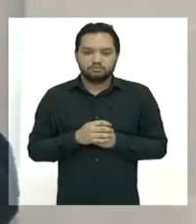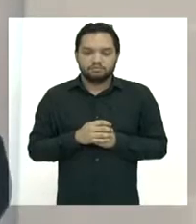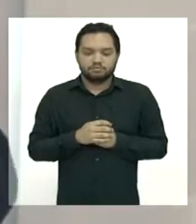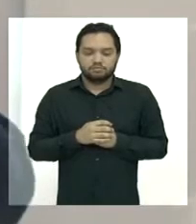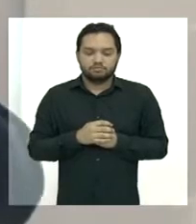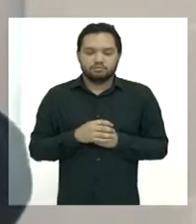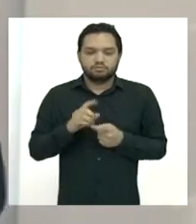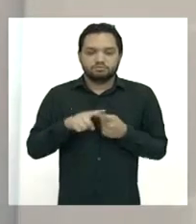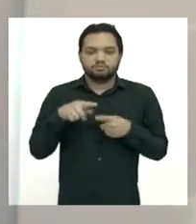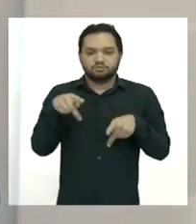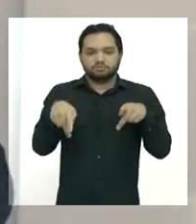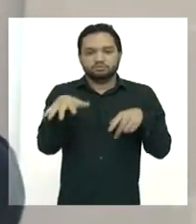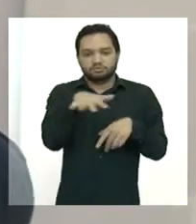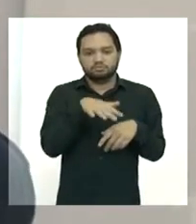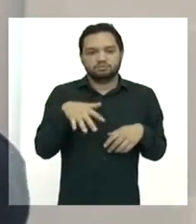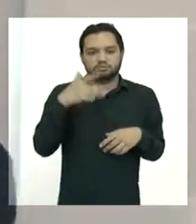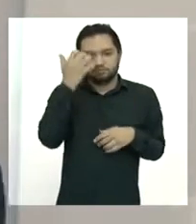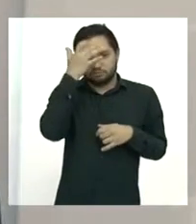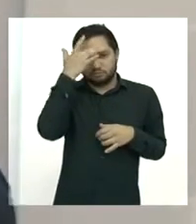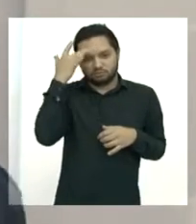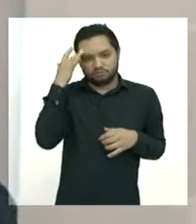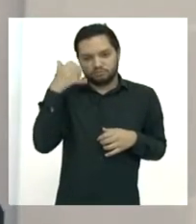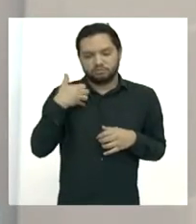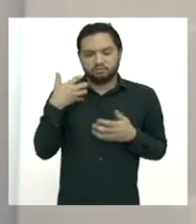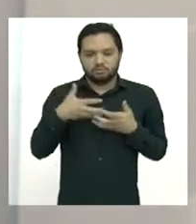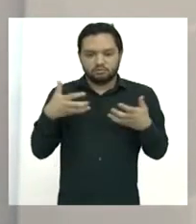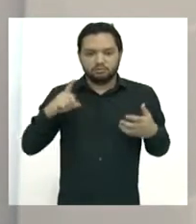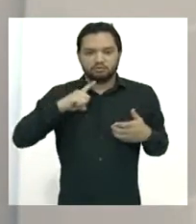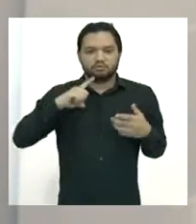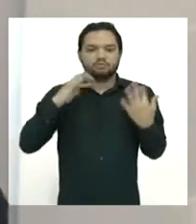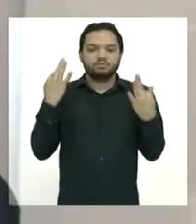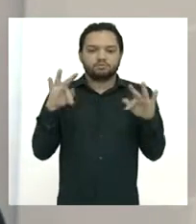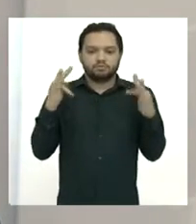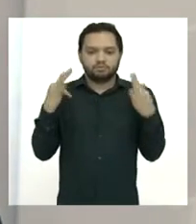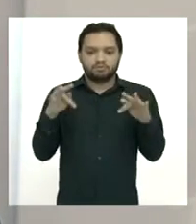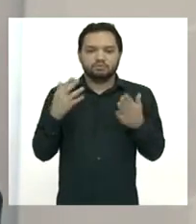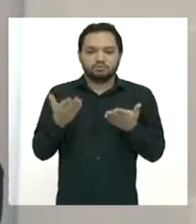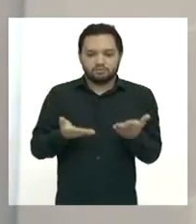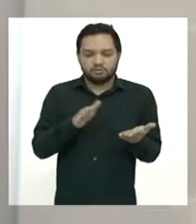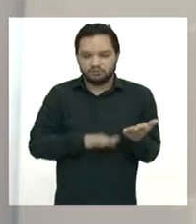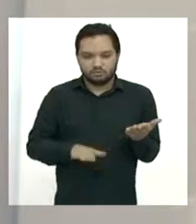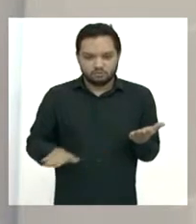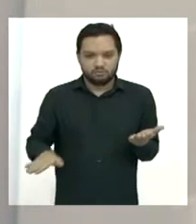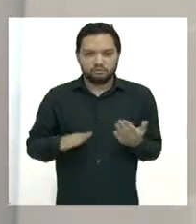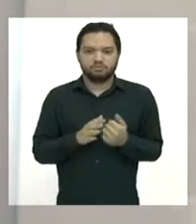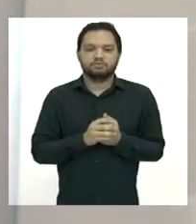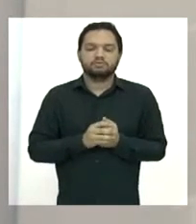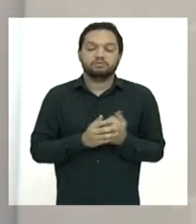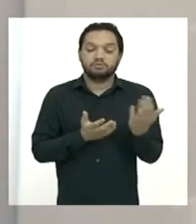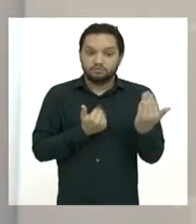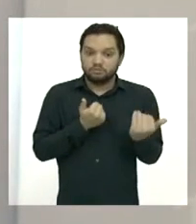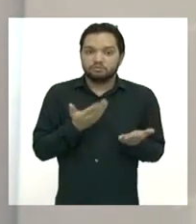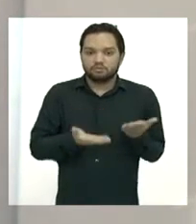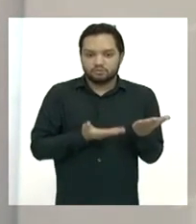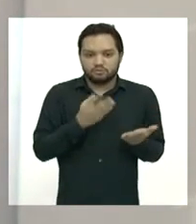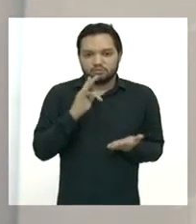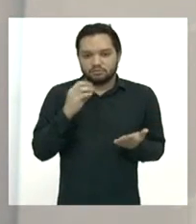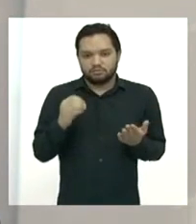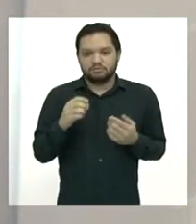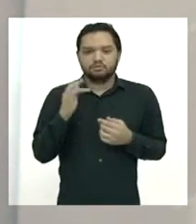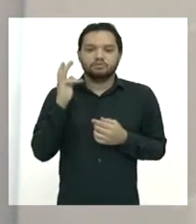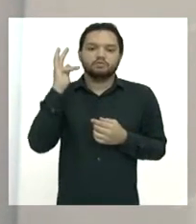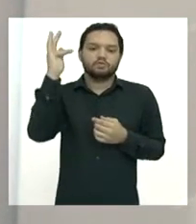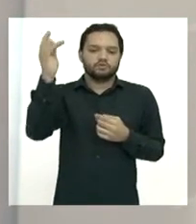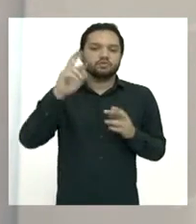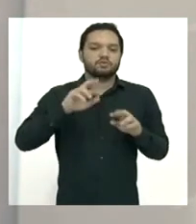da população idosa, com dores, cuida dele na infância, cuida dele na adolescência, com a fisioterapia, você vai ver como